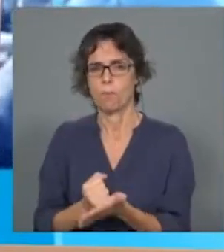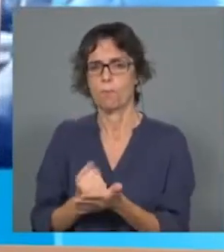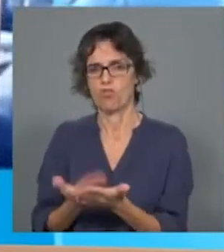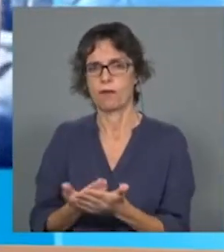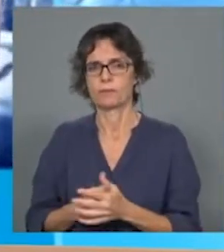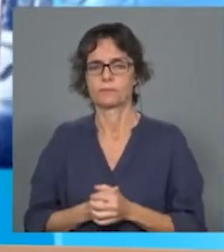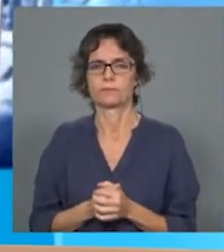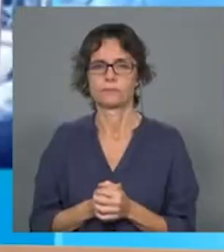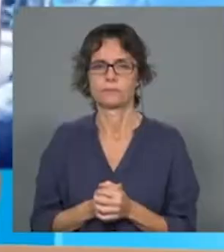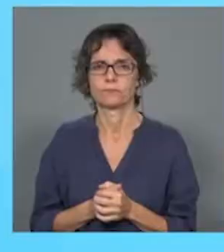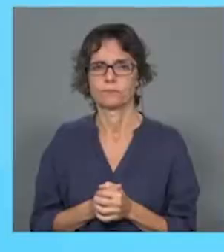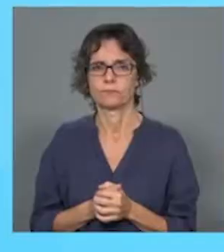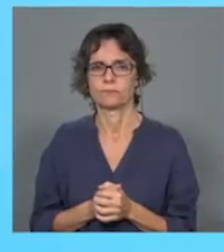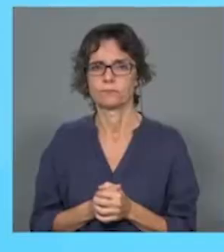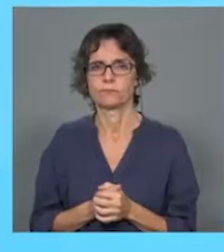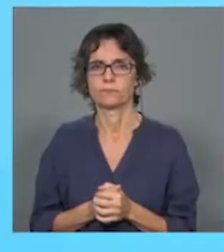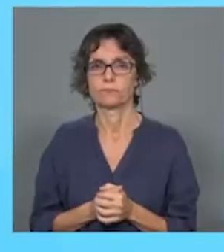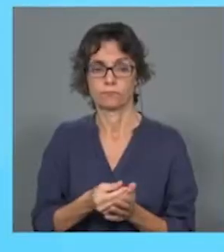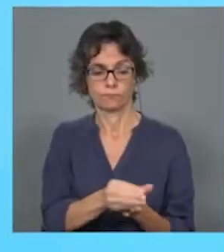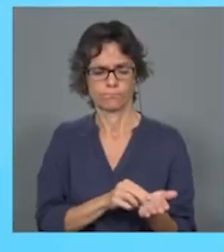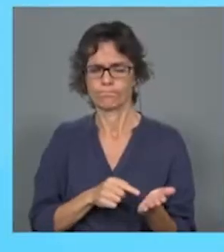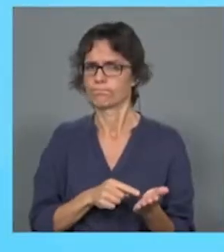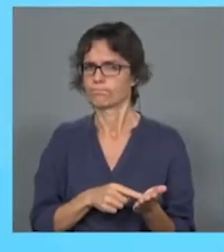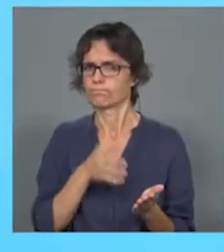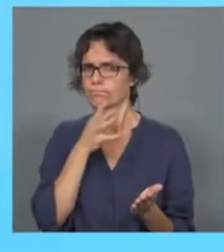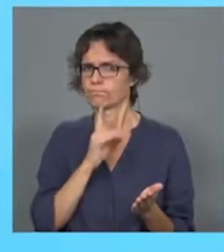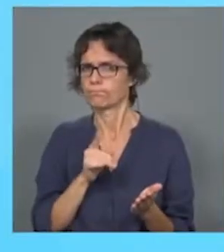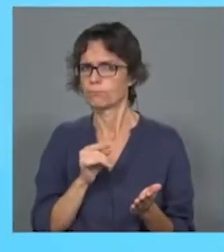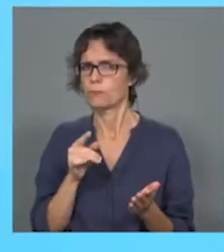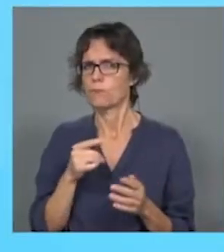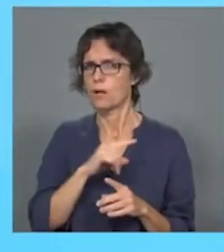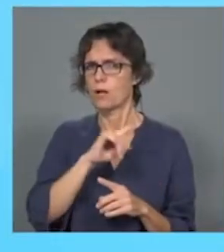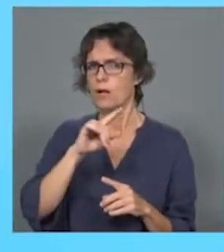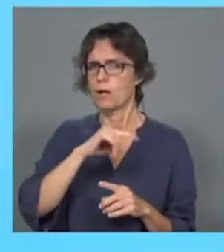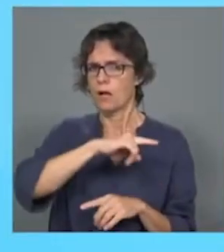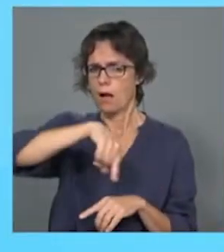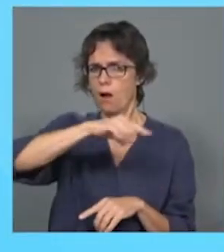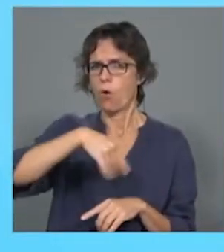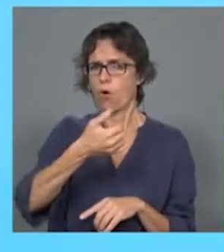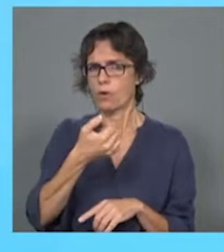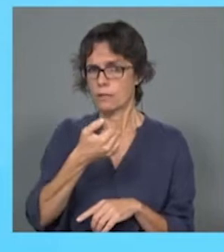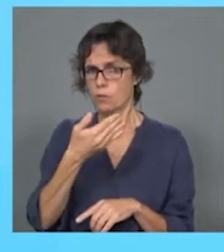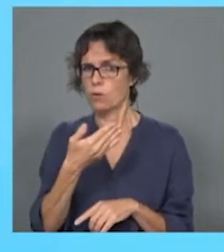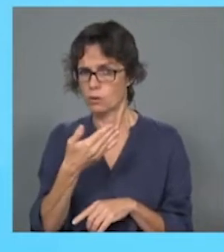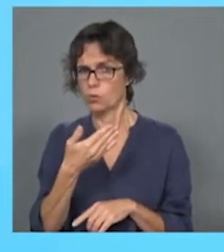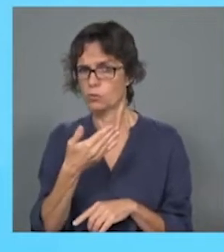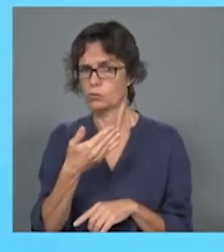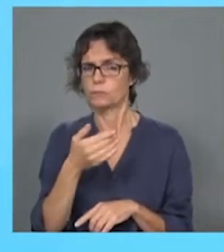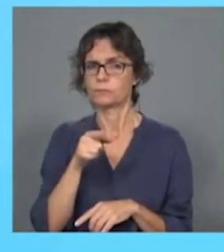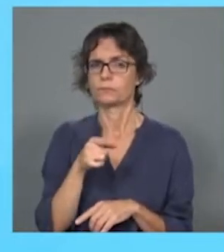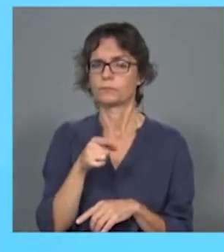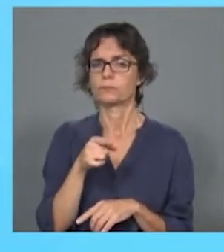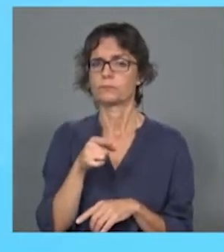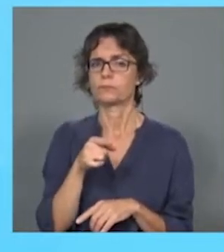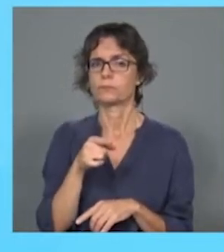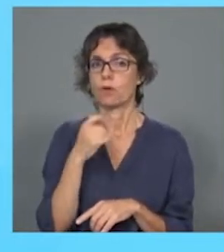Pelas minhas notas, tenho indicação que serão 51 horas de formação, que terão em